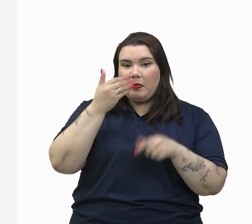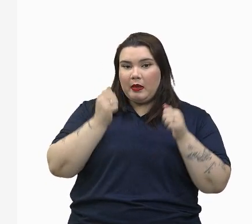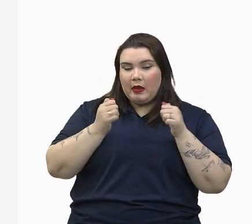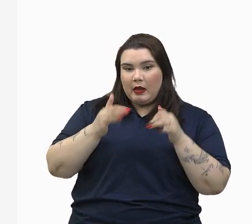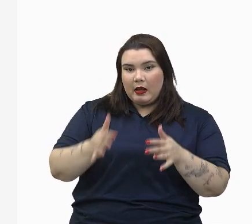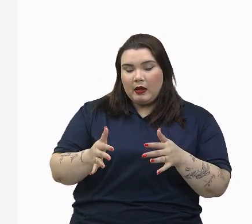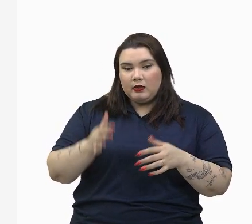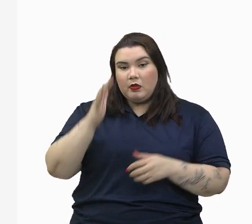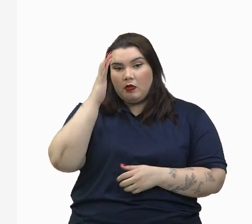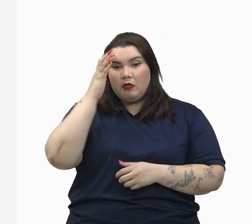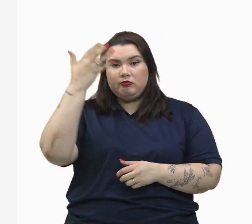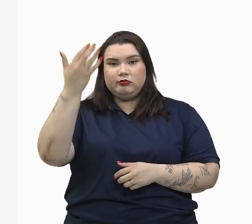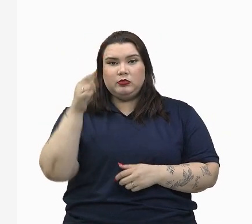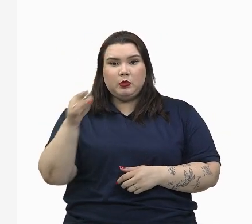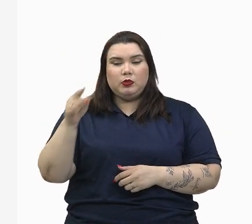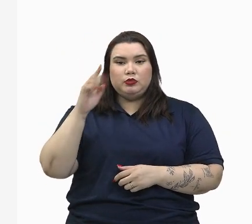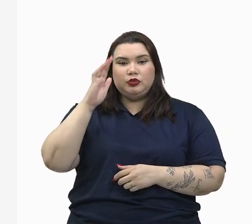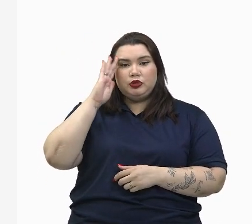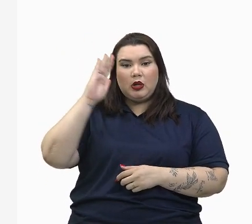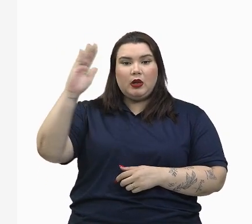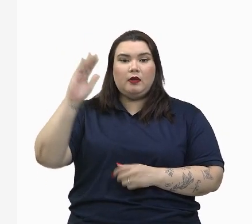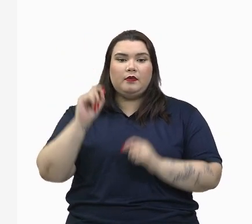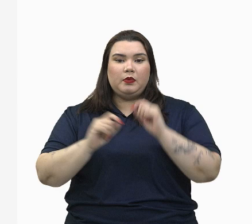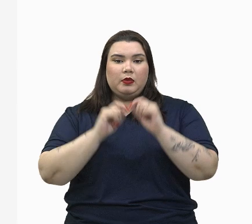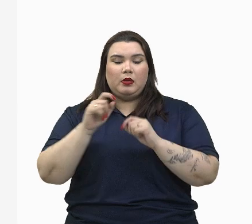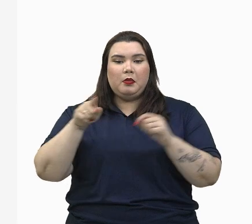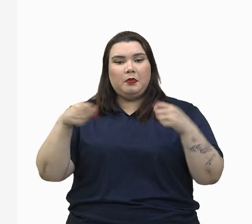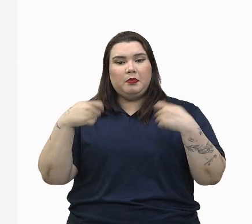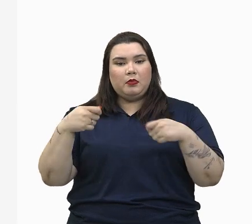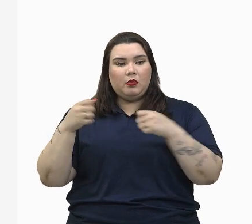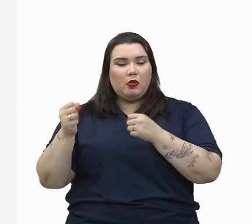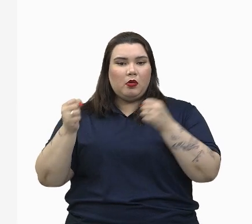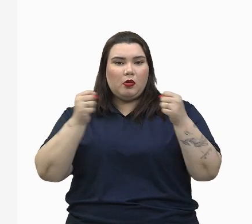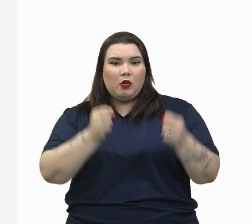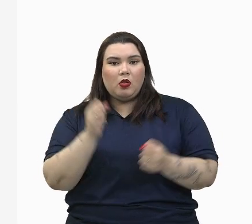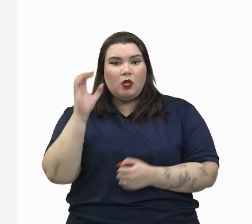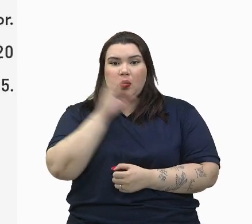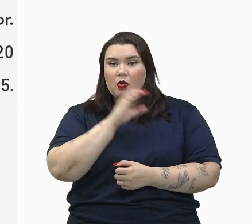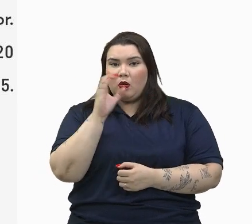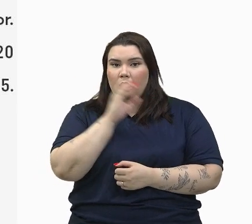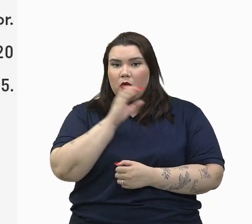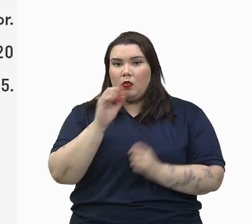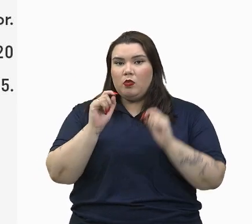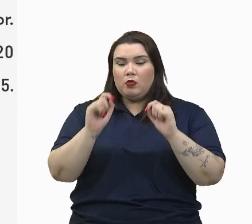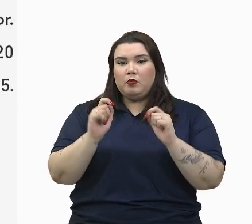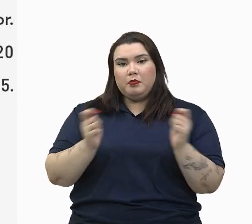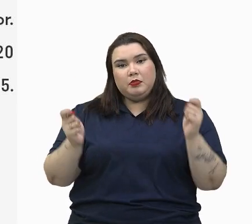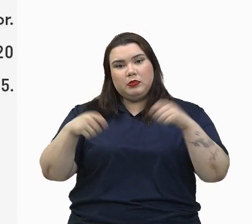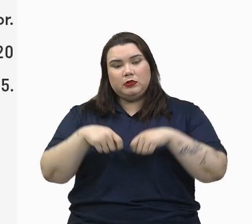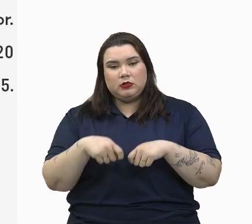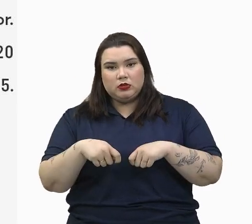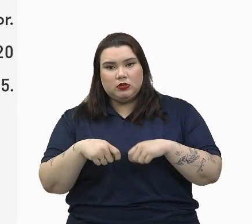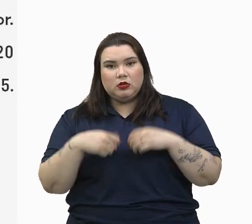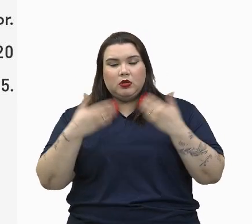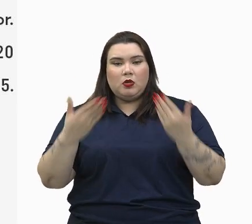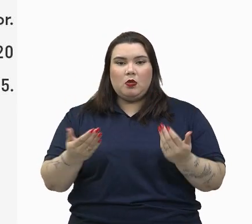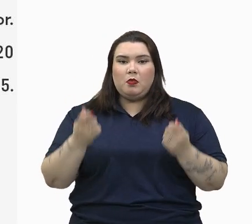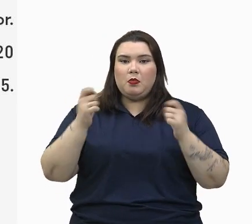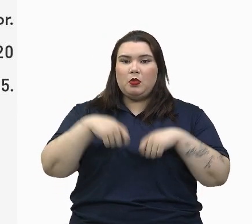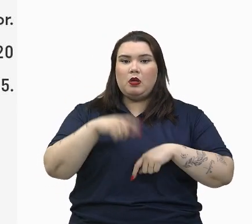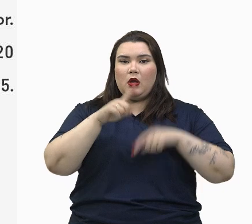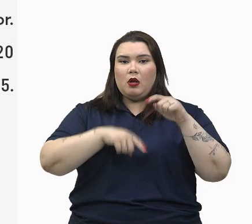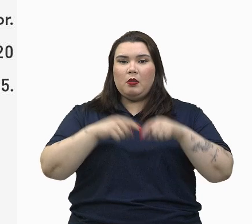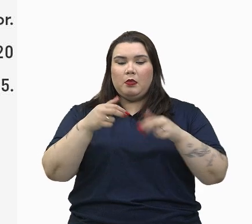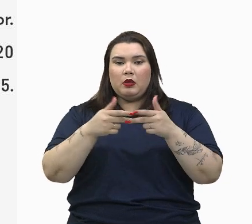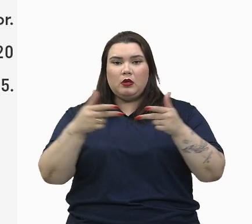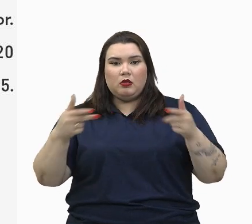comida, resolveu o capitão que logo se pusesse por obra o que se tinha de fazer. E assim mandou